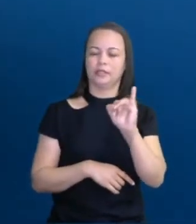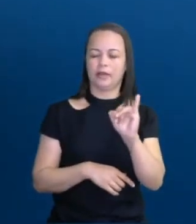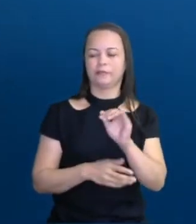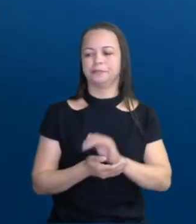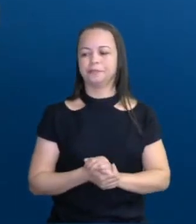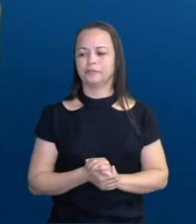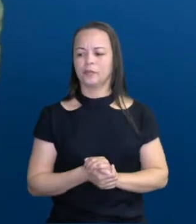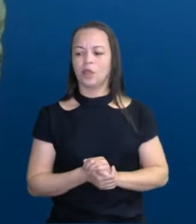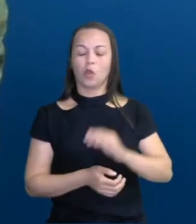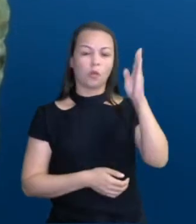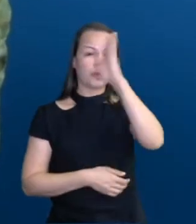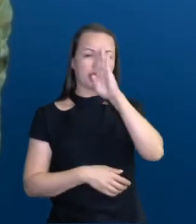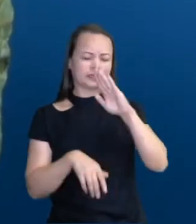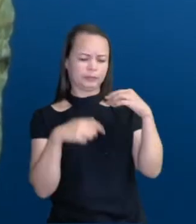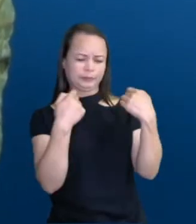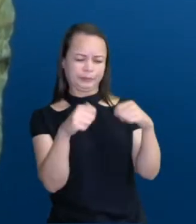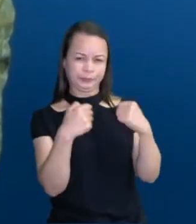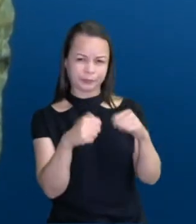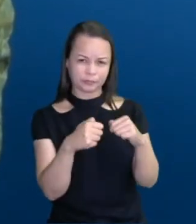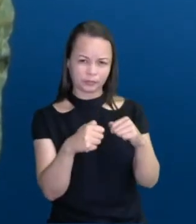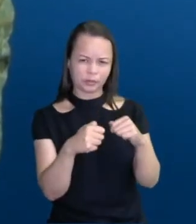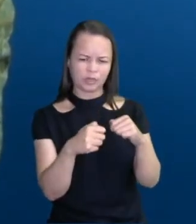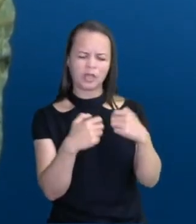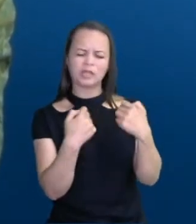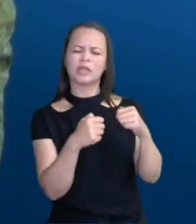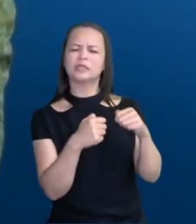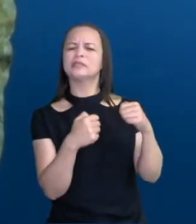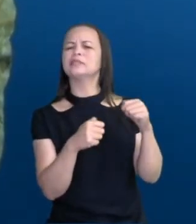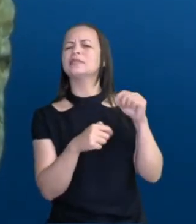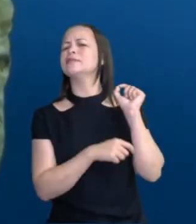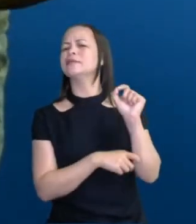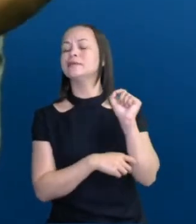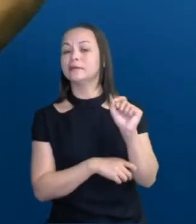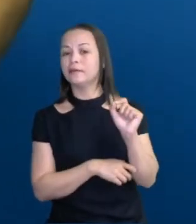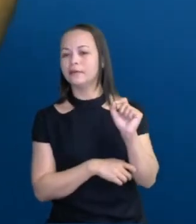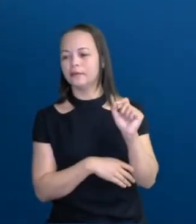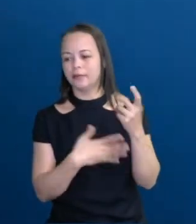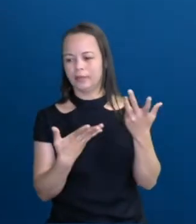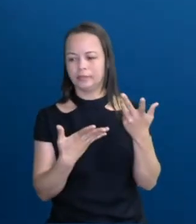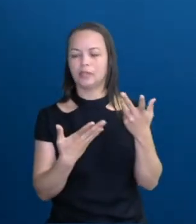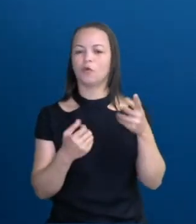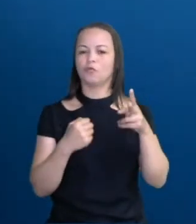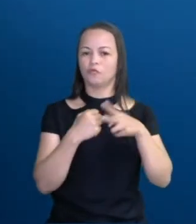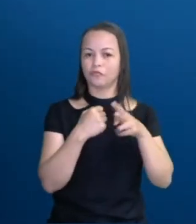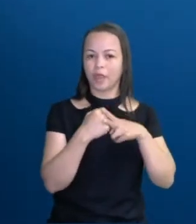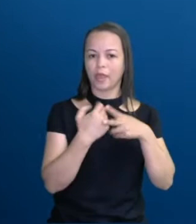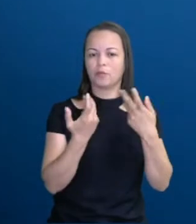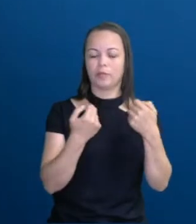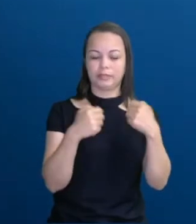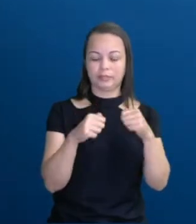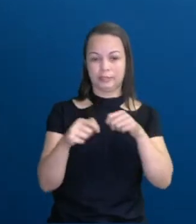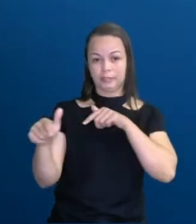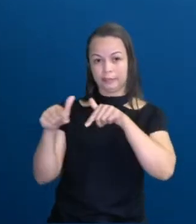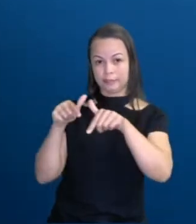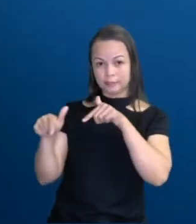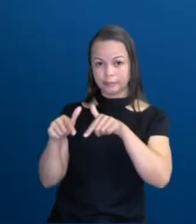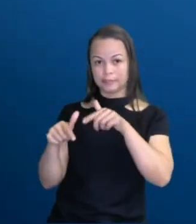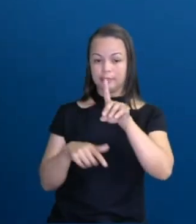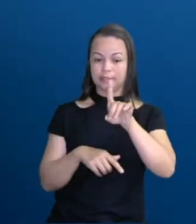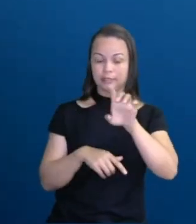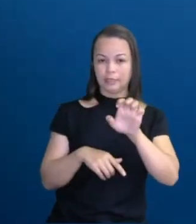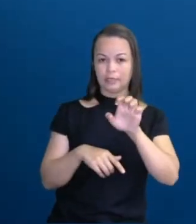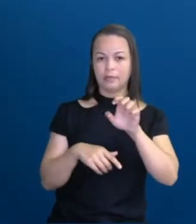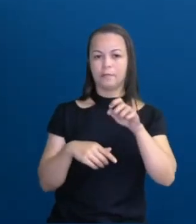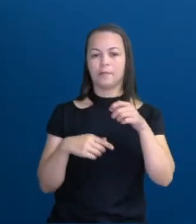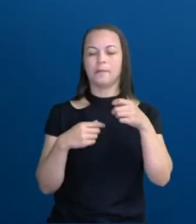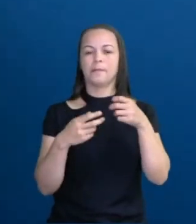necessita necessita de que quem necessita necessita de alguma coisa necessita de empregos percebam